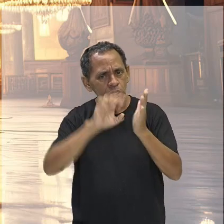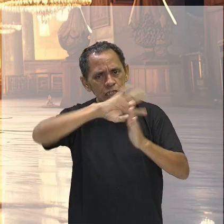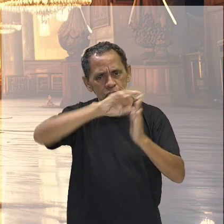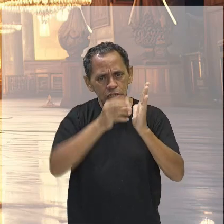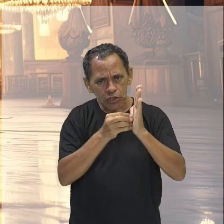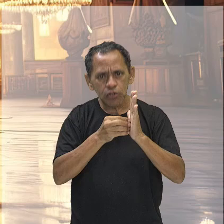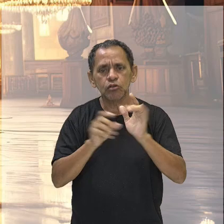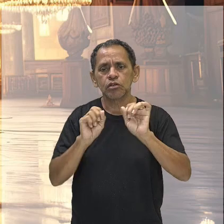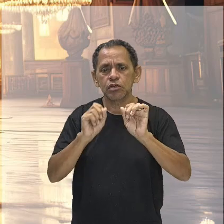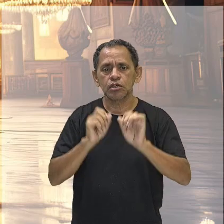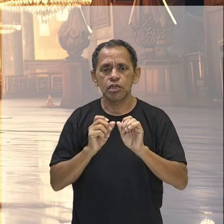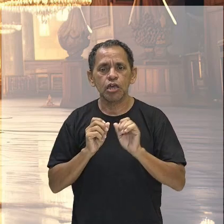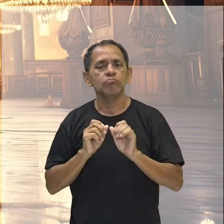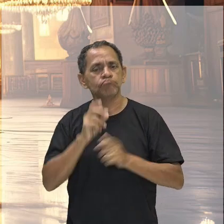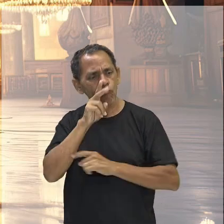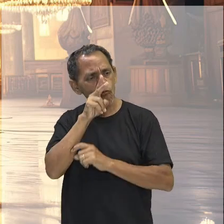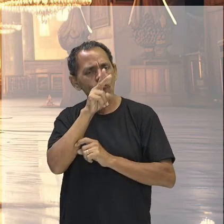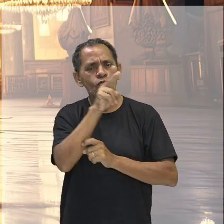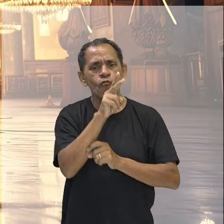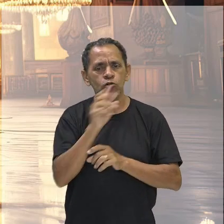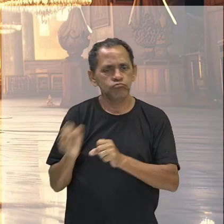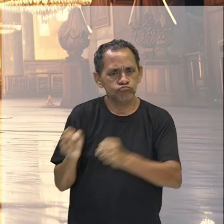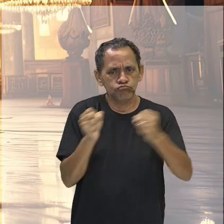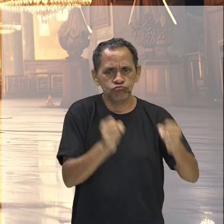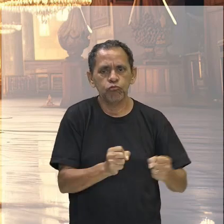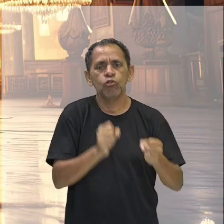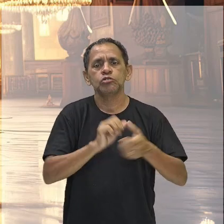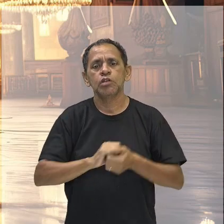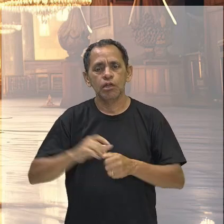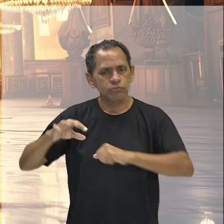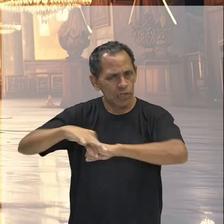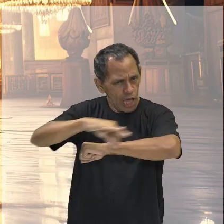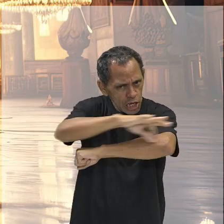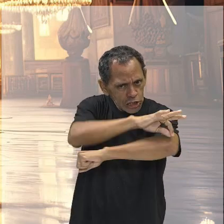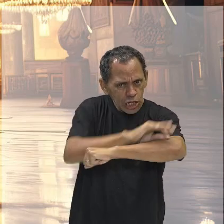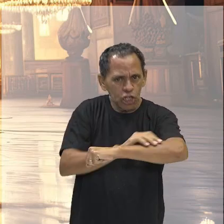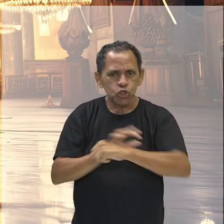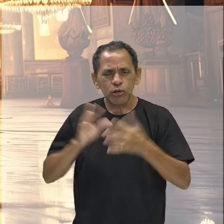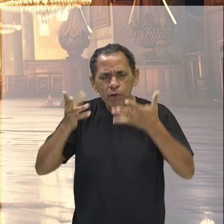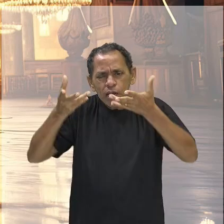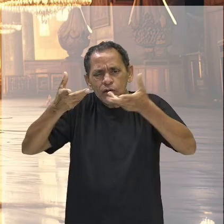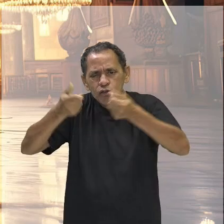e de arquitetura majestosa, codificação, então, de